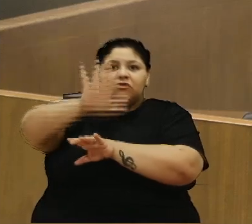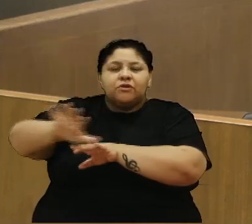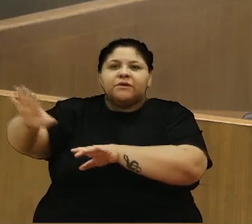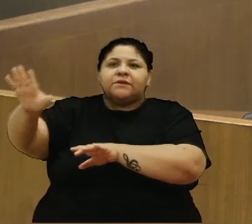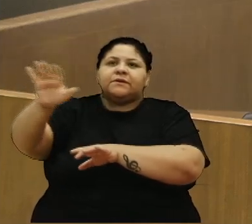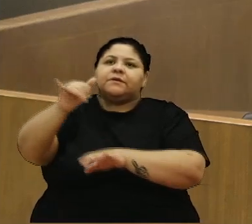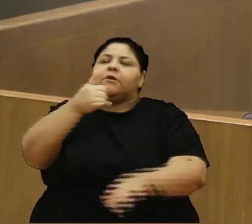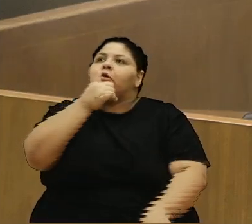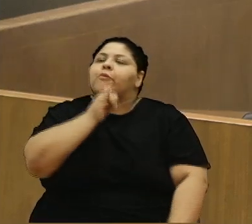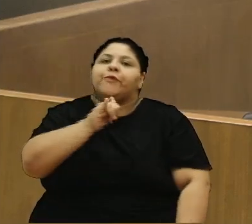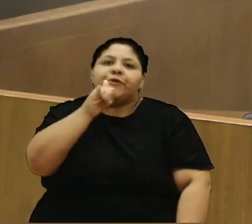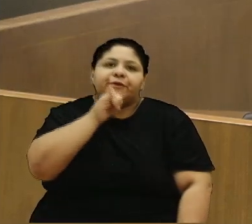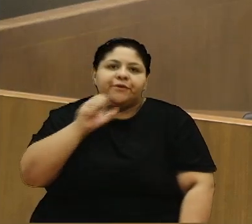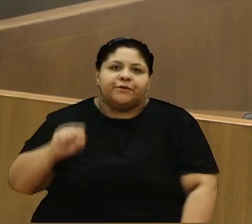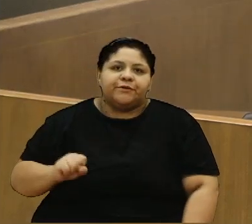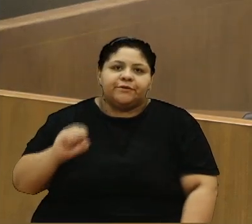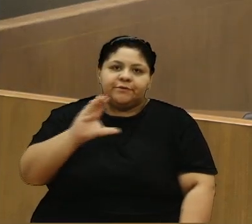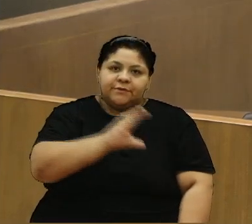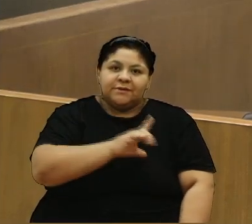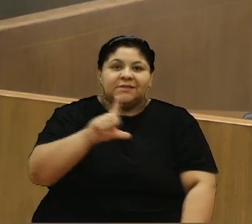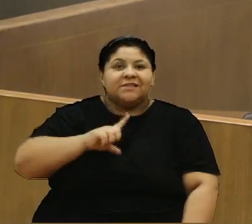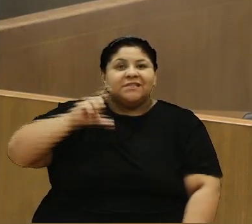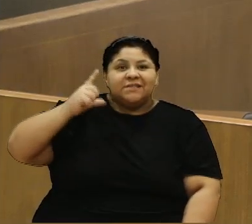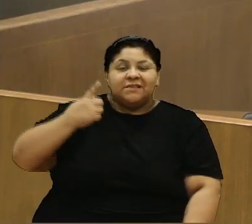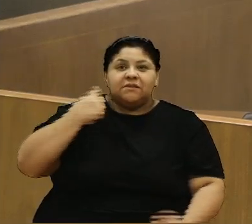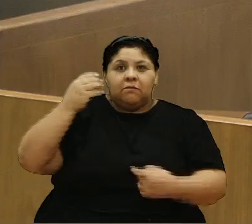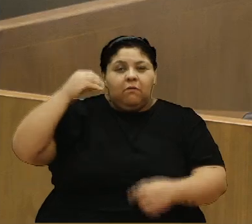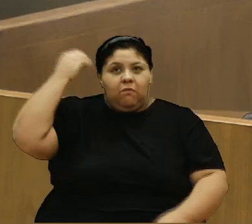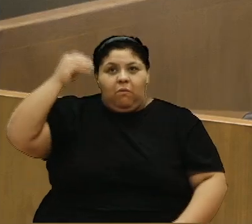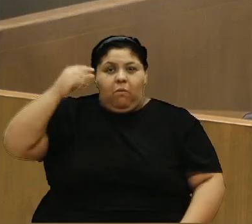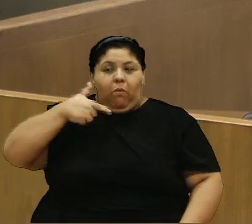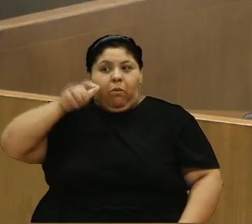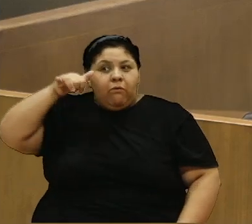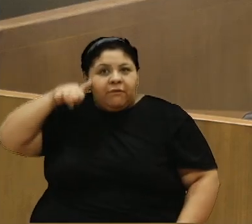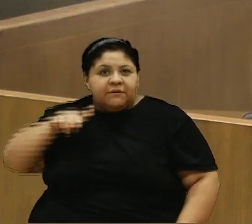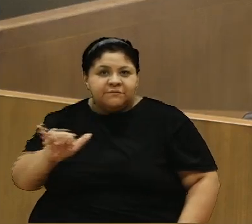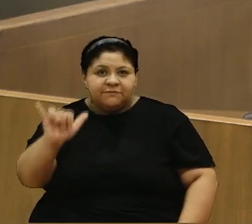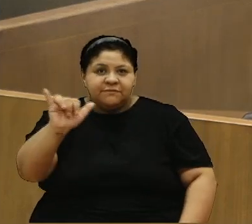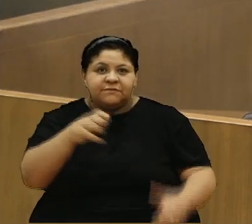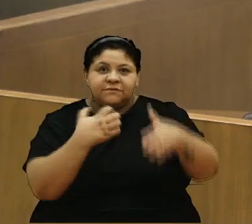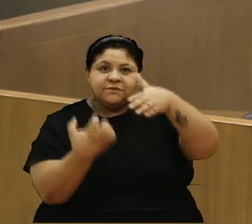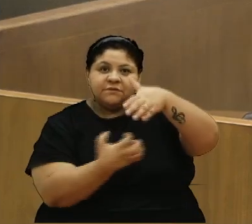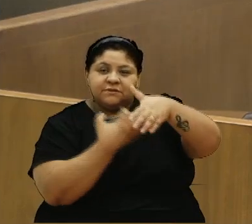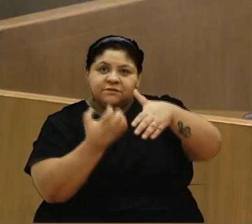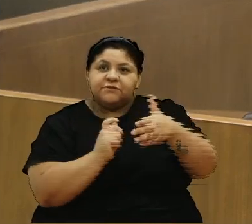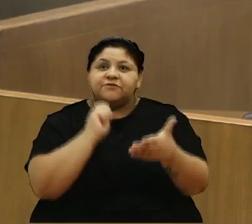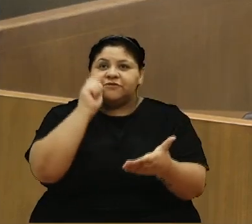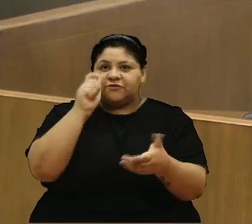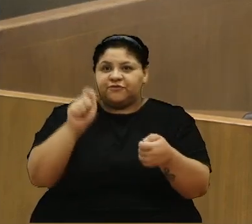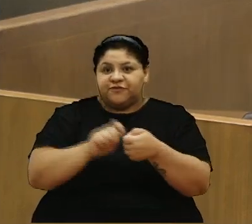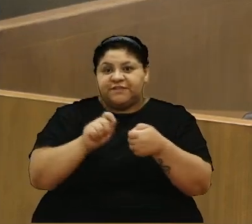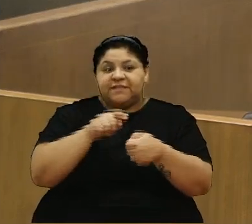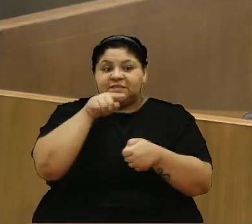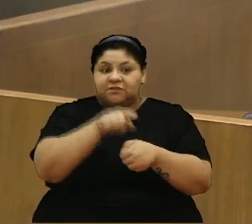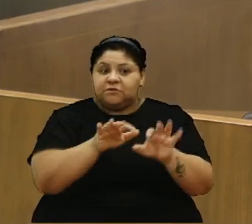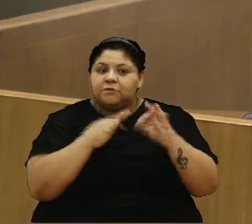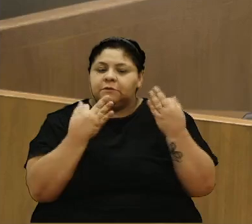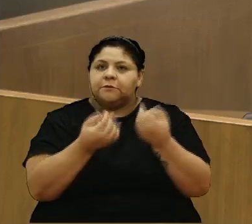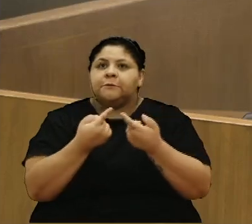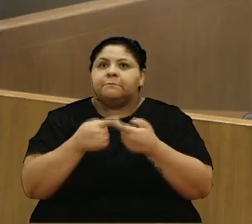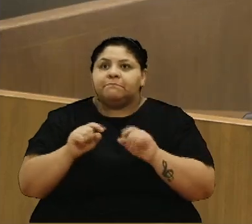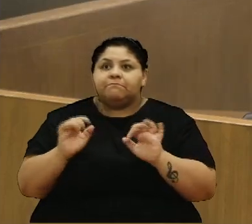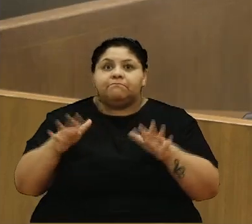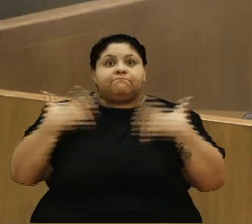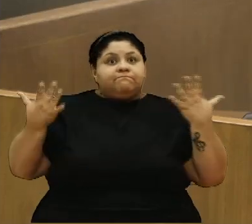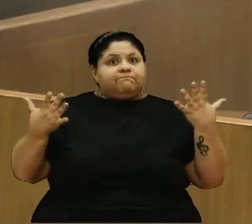Santa Catarina, nós já tivemos algumas experiências que conseguiram impedir que essas empresas de condomínio fizessem isso com as famílias, mas aí, pasmem,